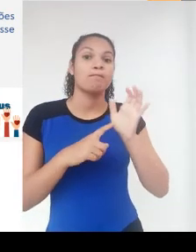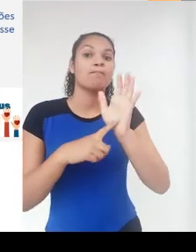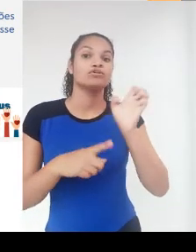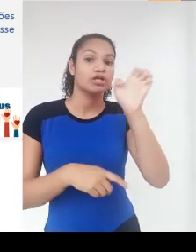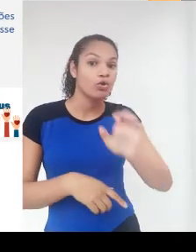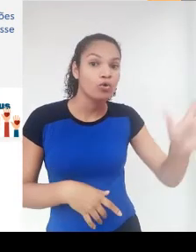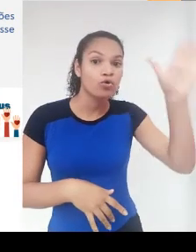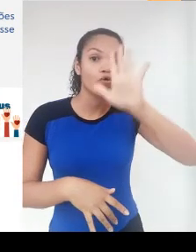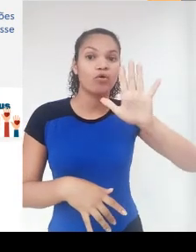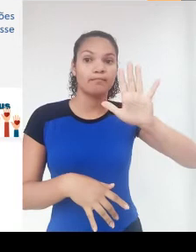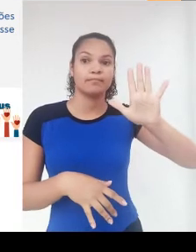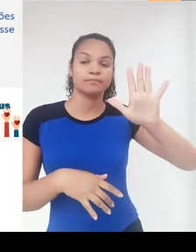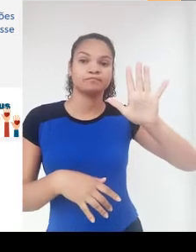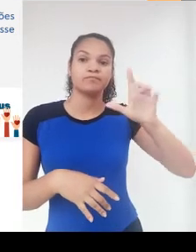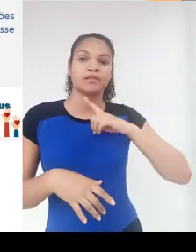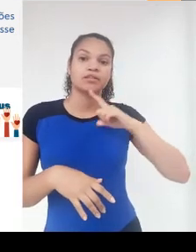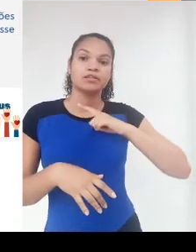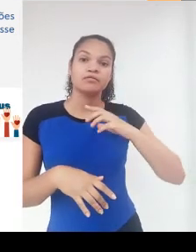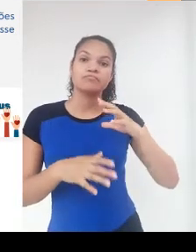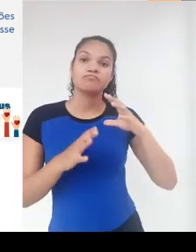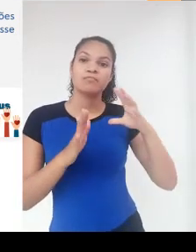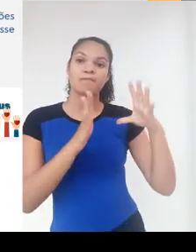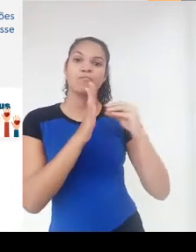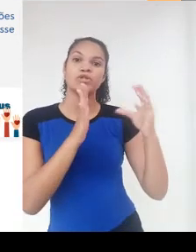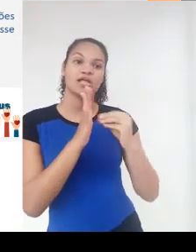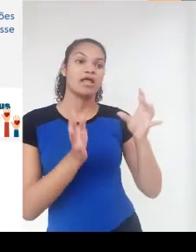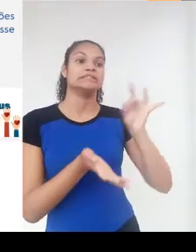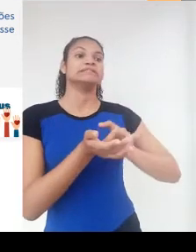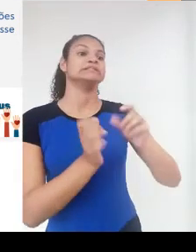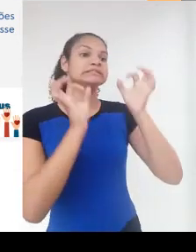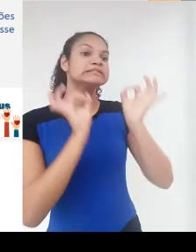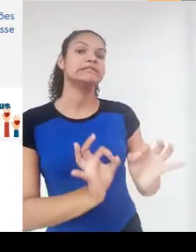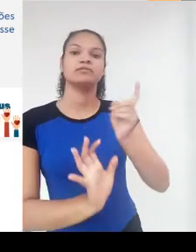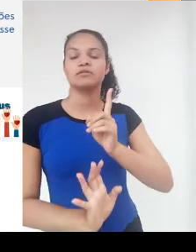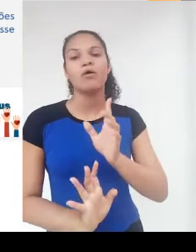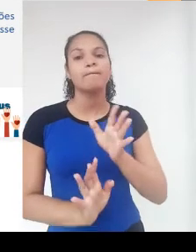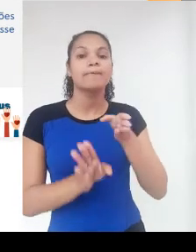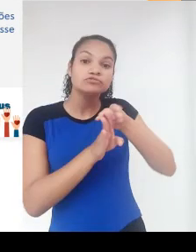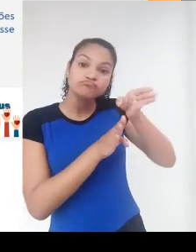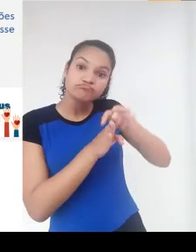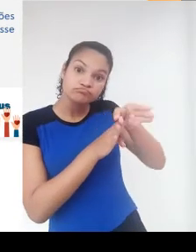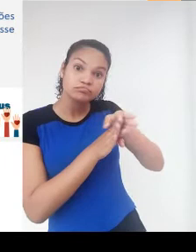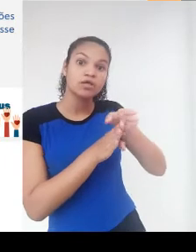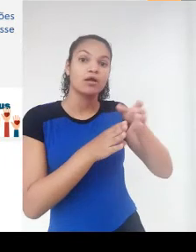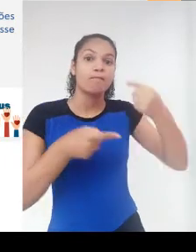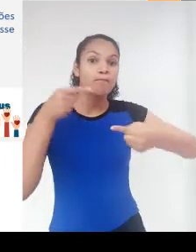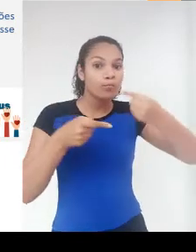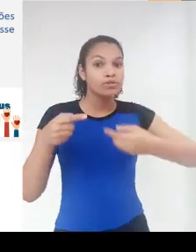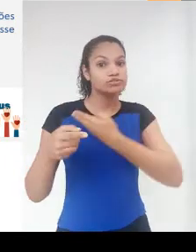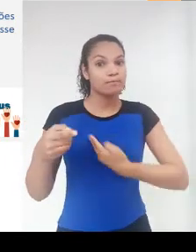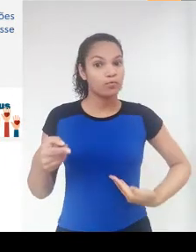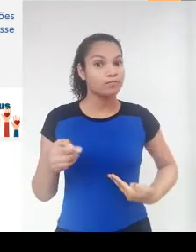teríamos... Essas modelagens, elas não são exatas, mas elas direcionam as políticas públicas, auxiliam